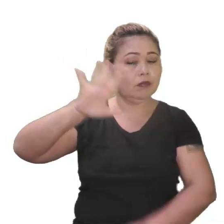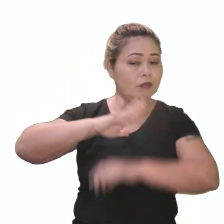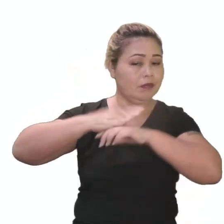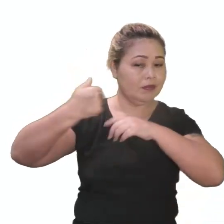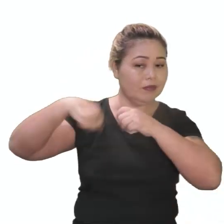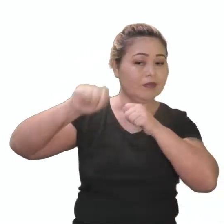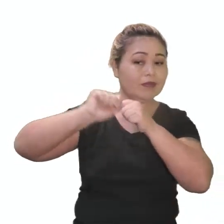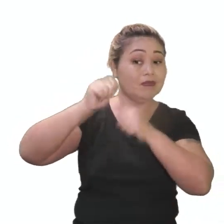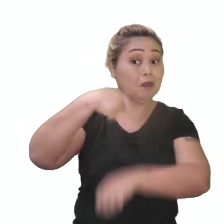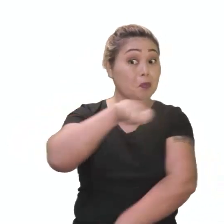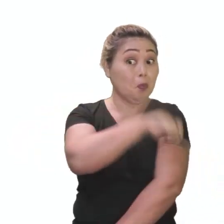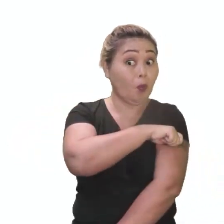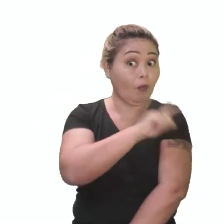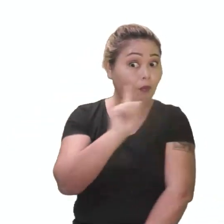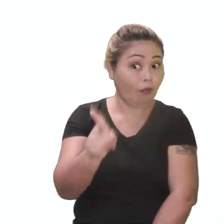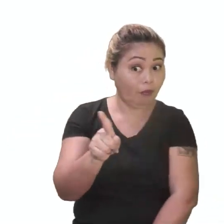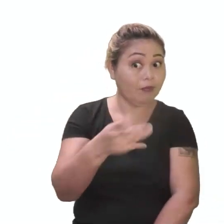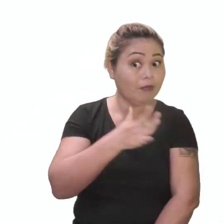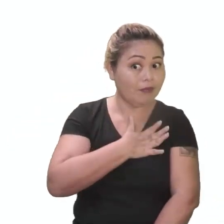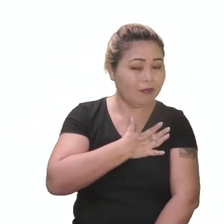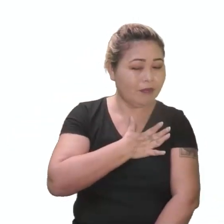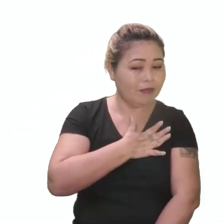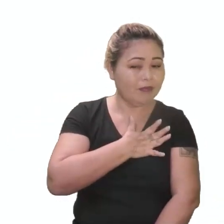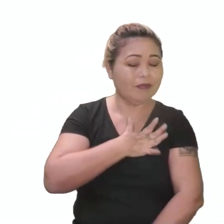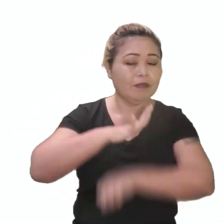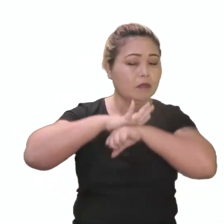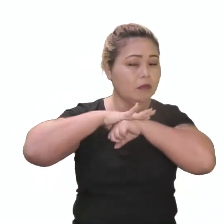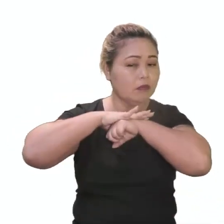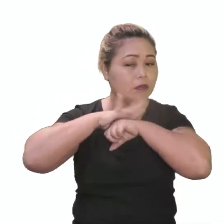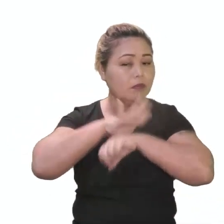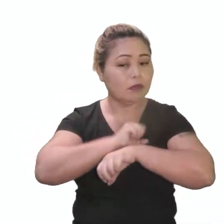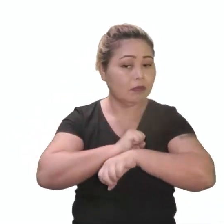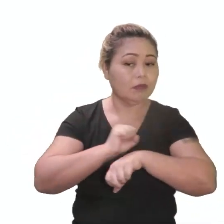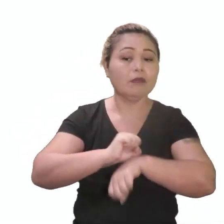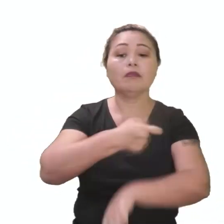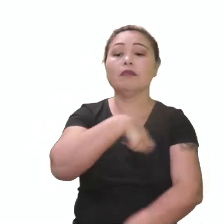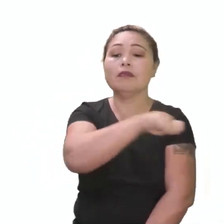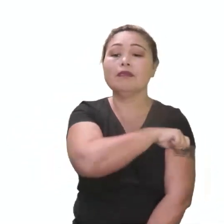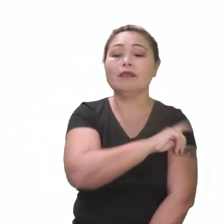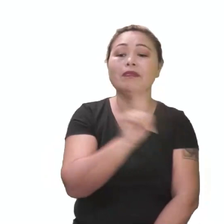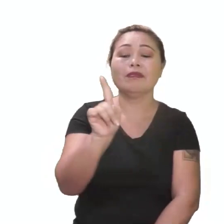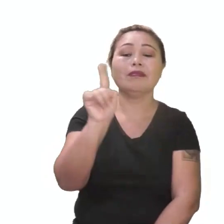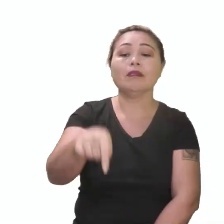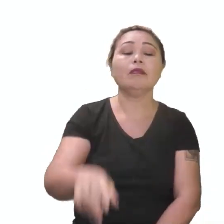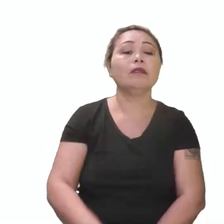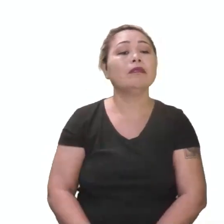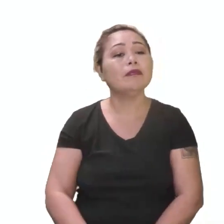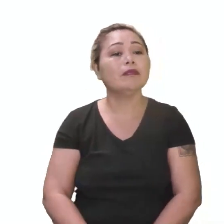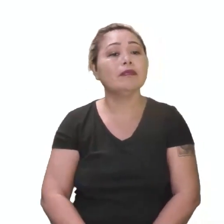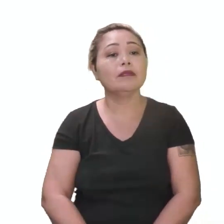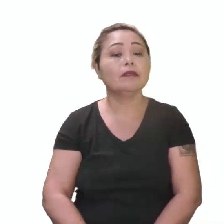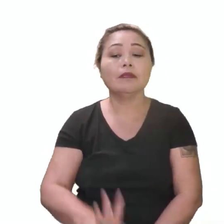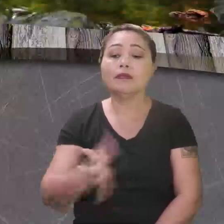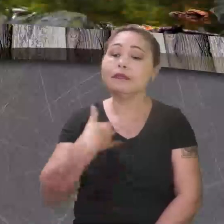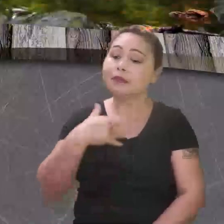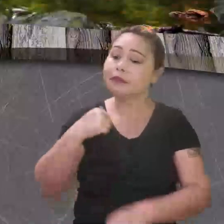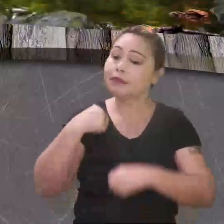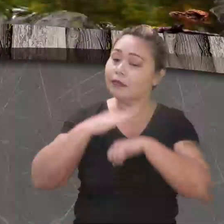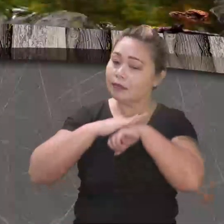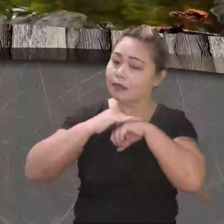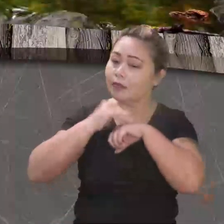amados alunos. Gostou? Amados alunos. Com certeza são sim, tá? Muito